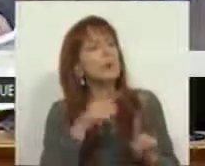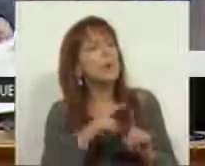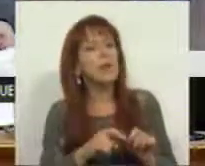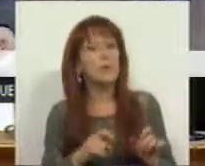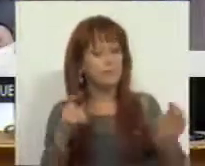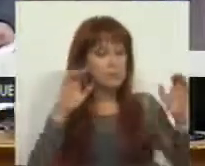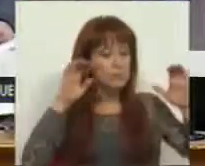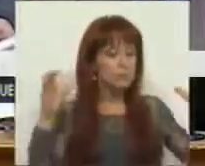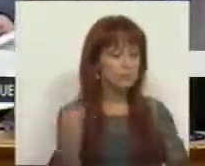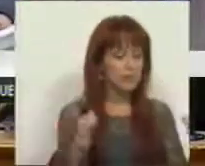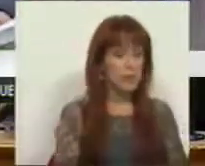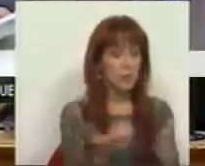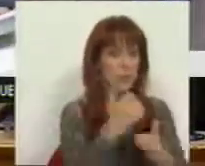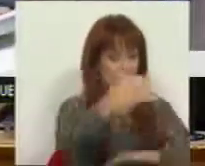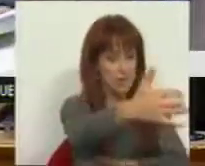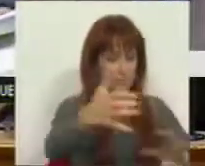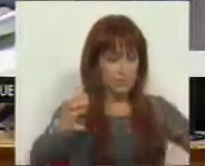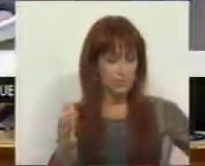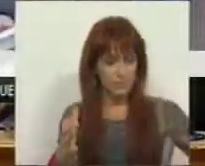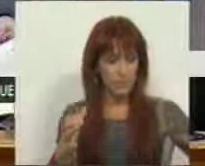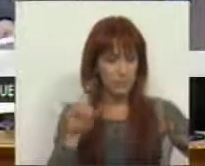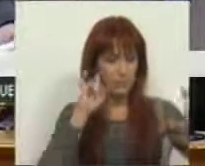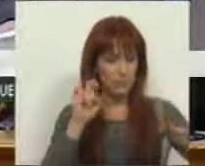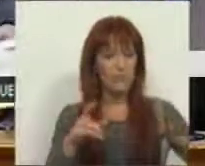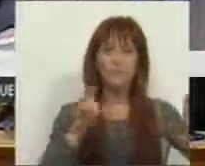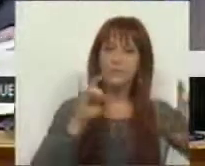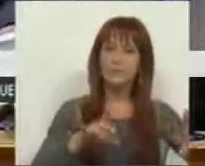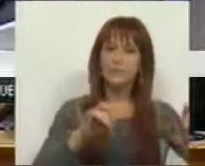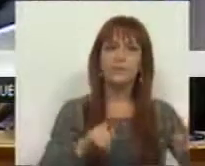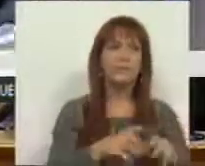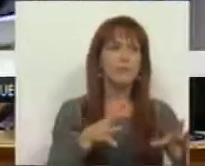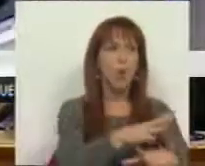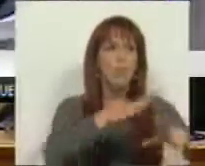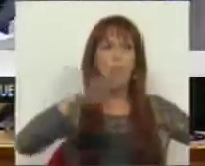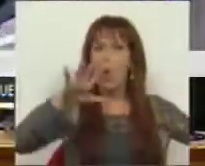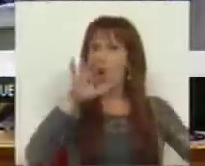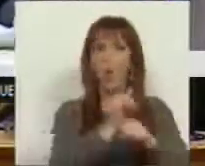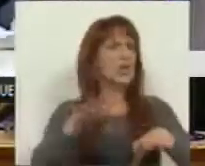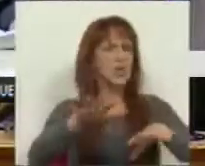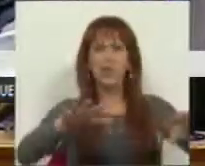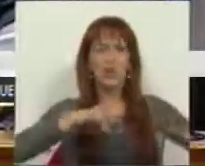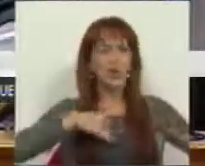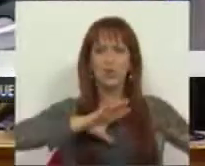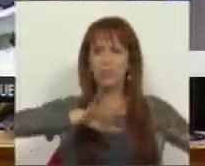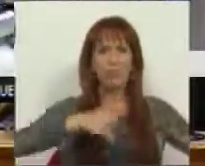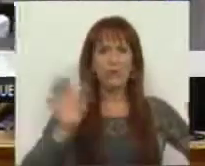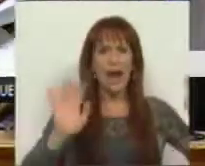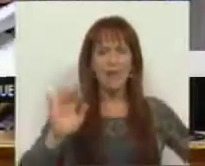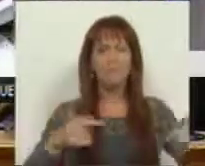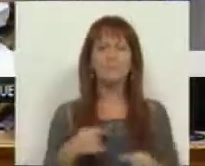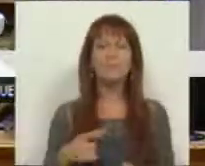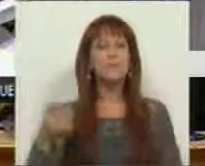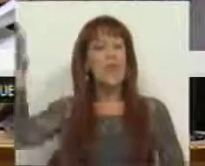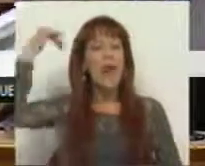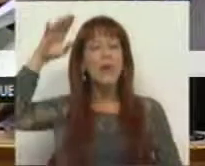da contenção do mosquito e também evitando que se alastrasse a outras zonas geográficas. Já nessa